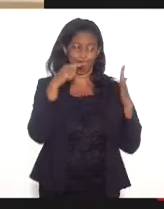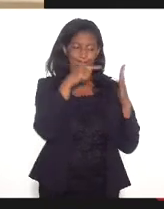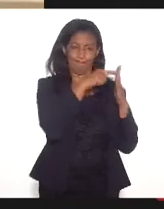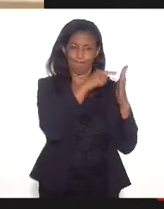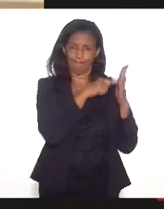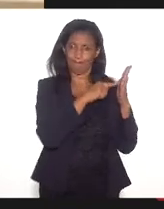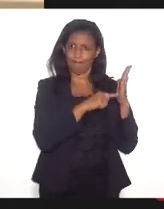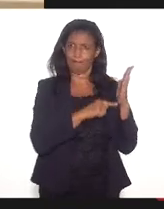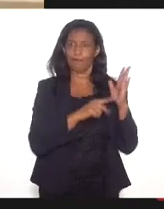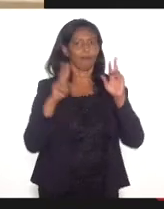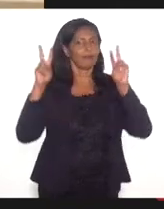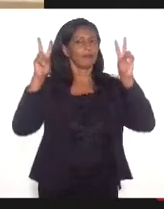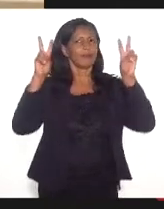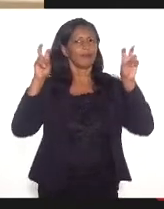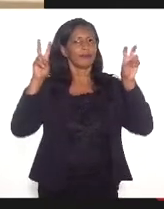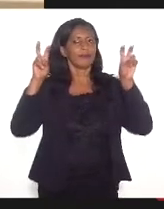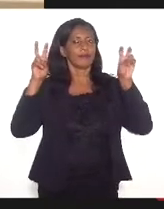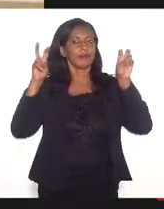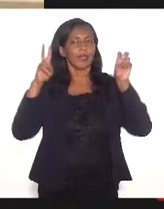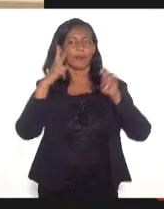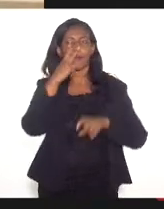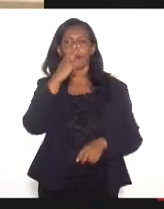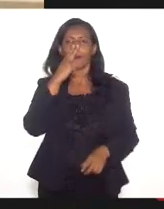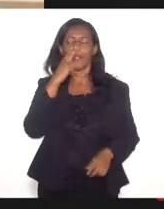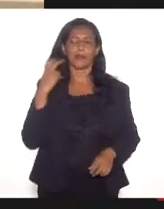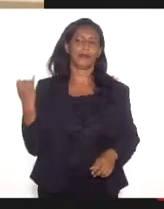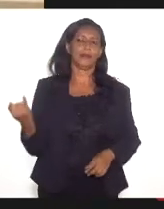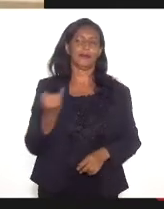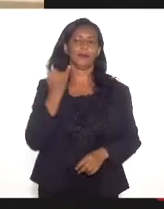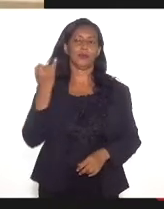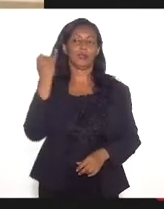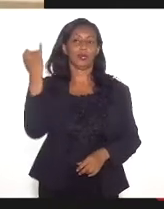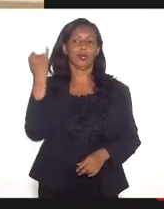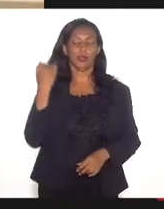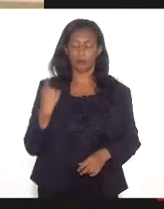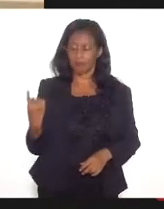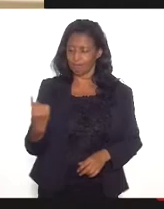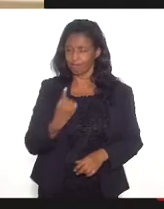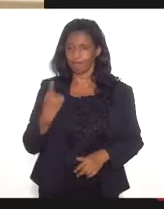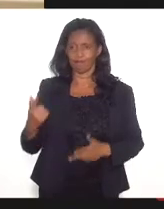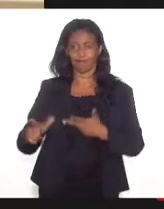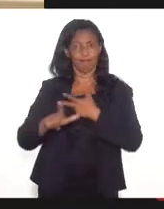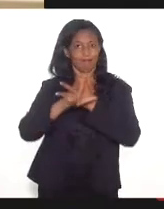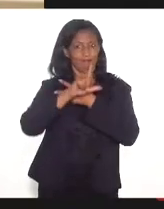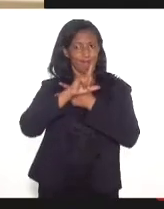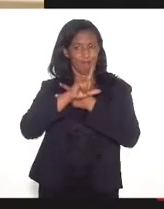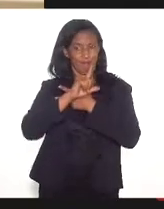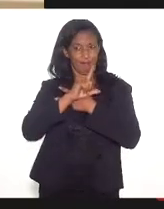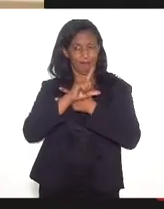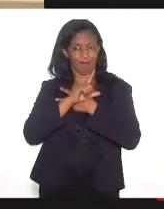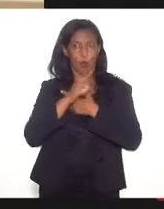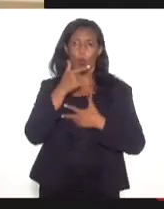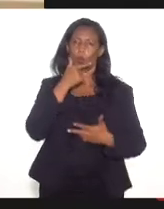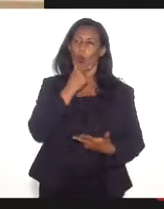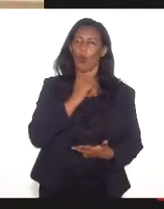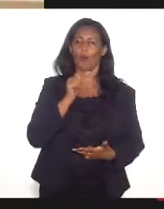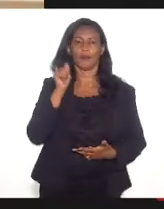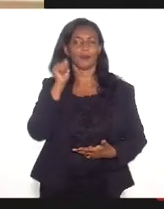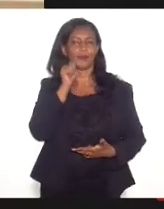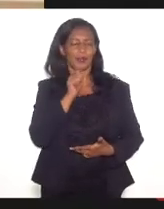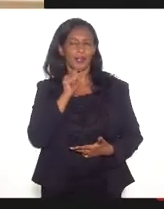temas que são muito caros para a gente, nós legisladores e legisladoras do Estado do Rio de Janeiro.